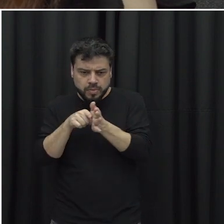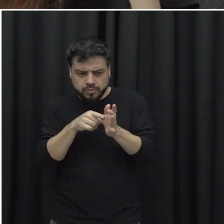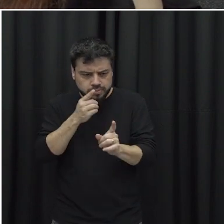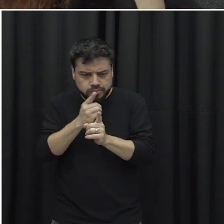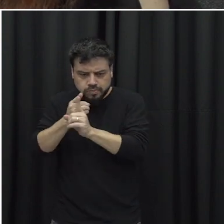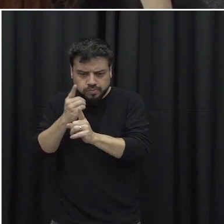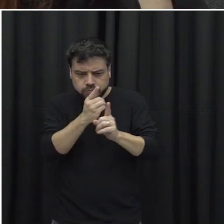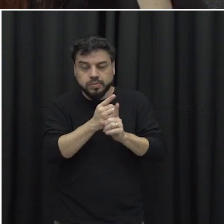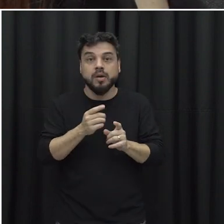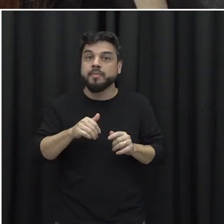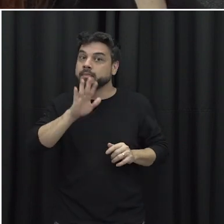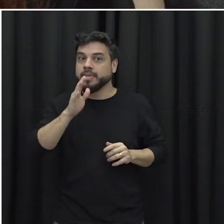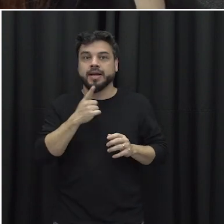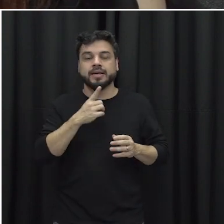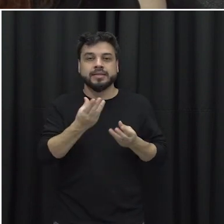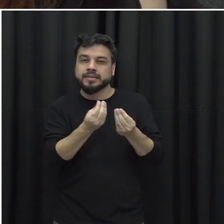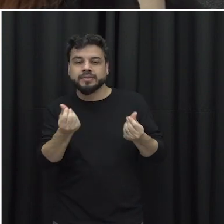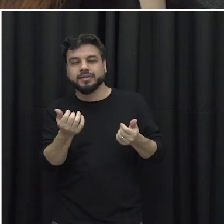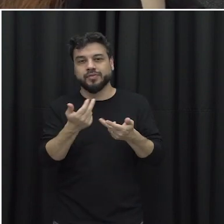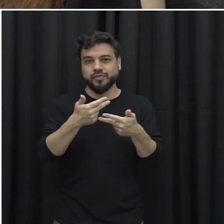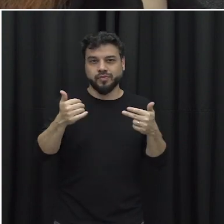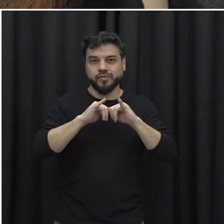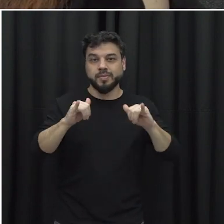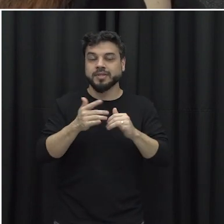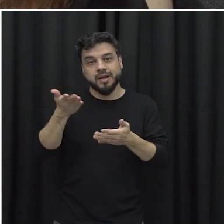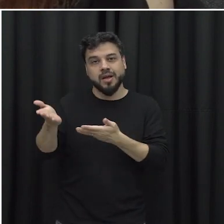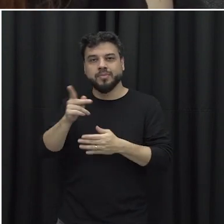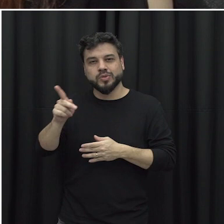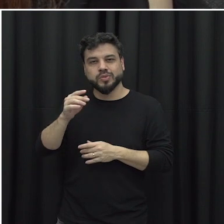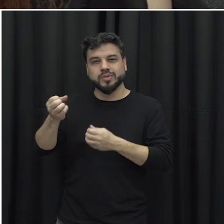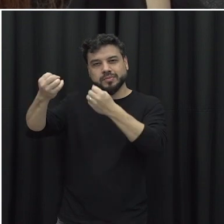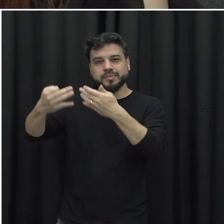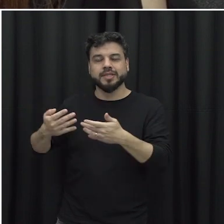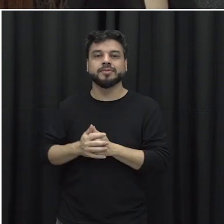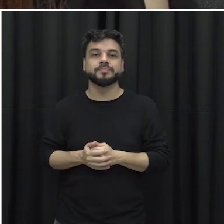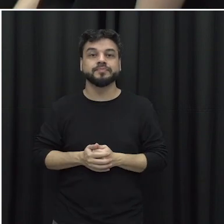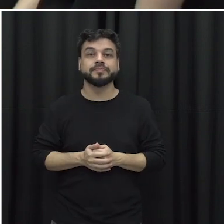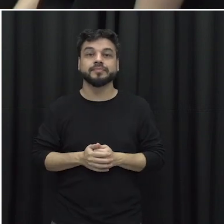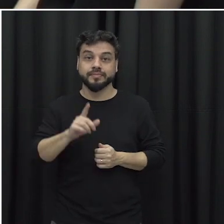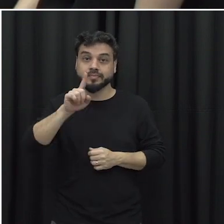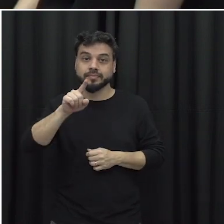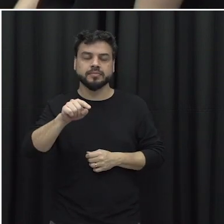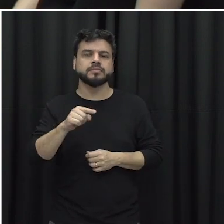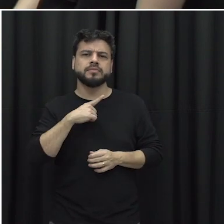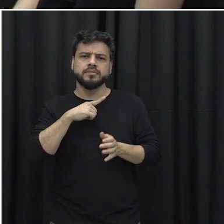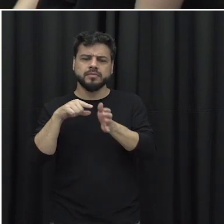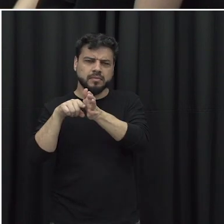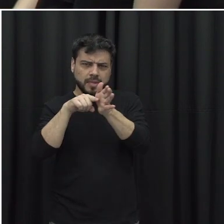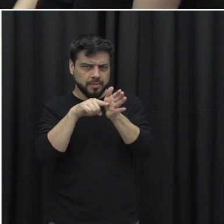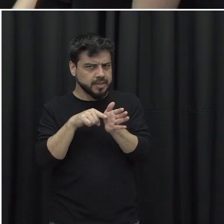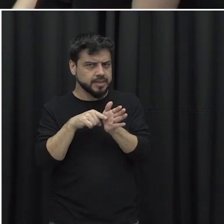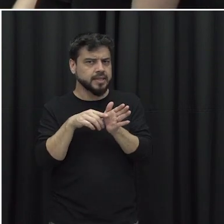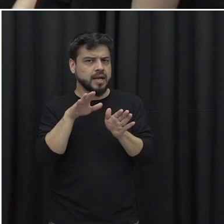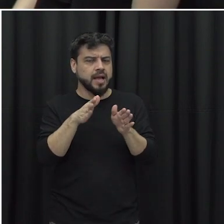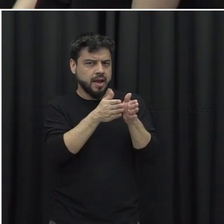de pesquisa, que eu vou passar para o Elton explicar. A gente fez uma pesquisa, ainda está numa fase